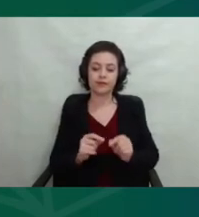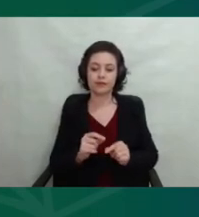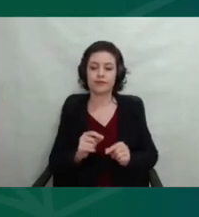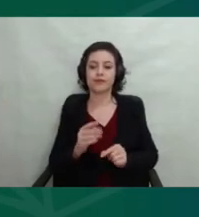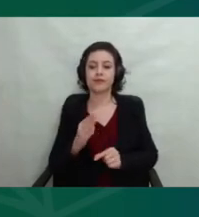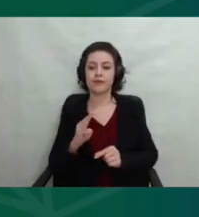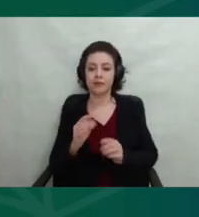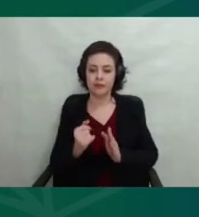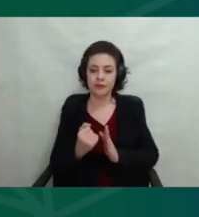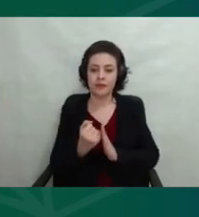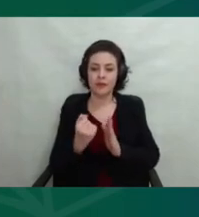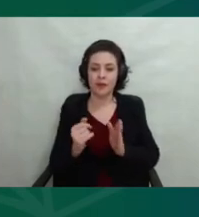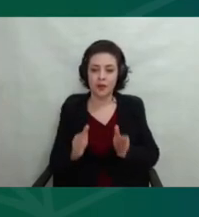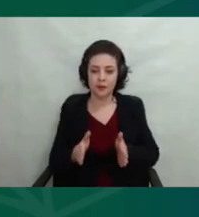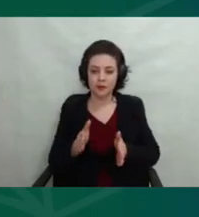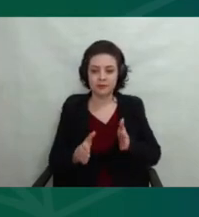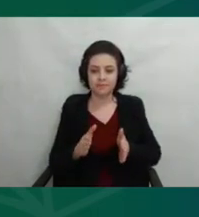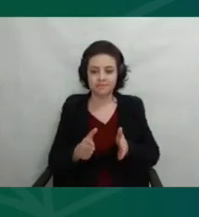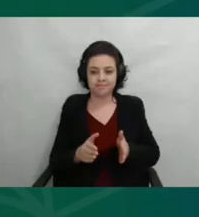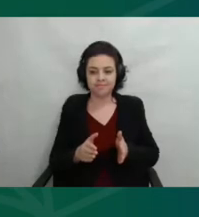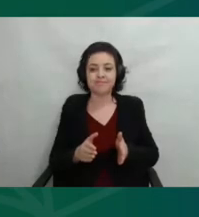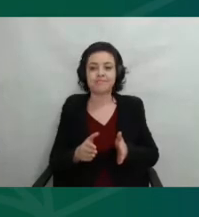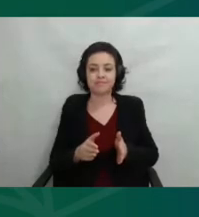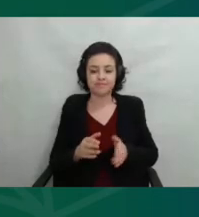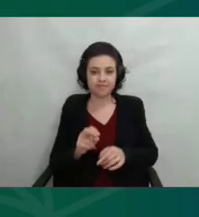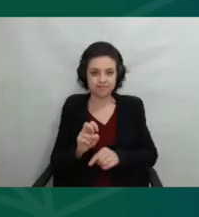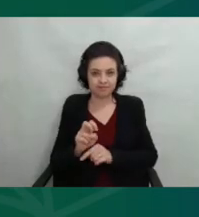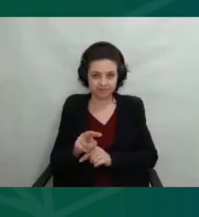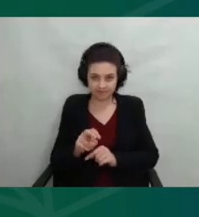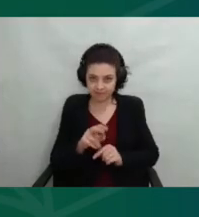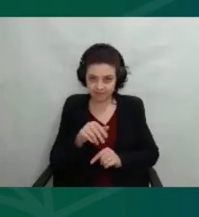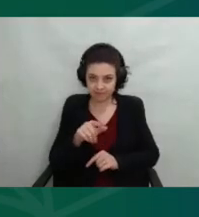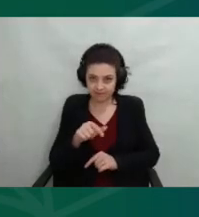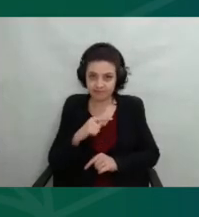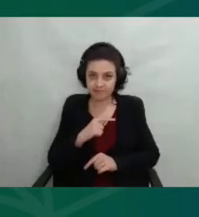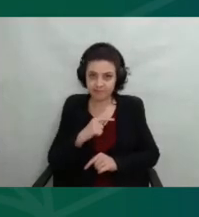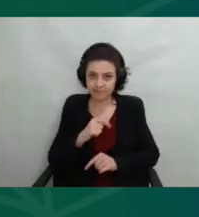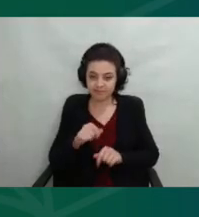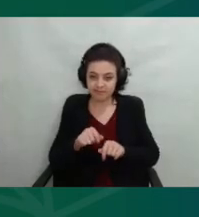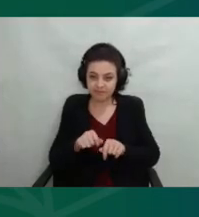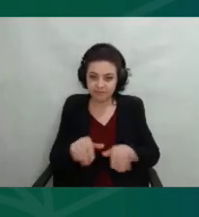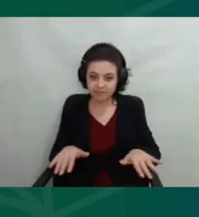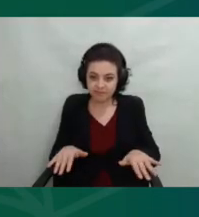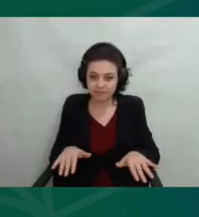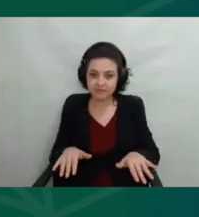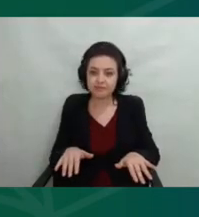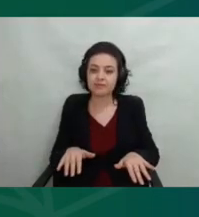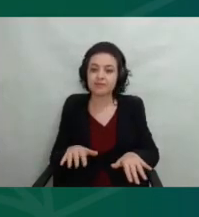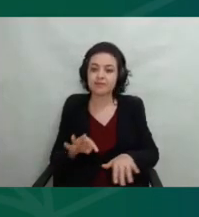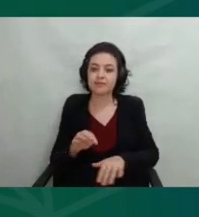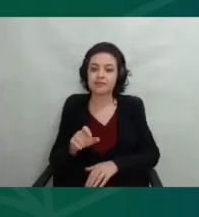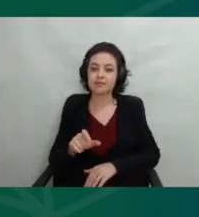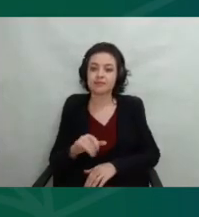de citogenotoxicidade. Esse estudo mostrou, pode passar o próximo, por favor, que o